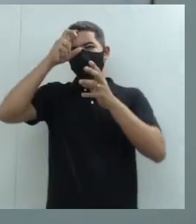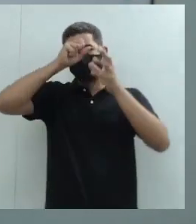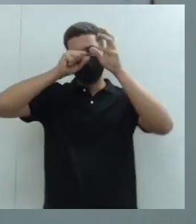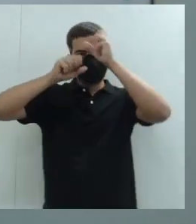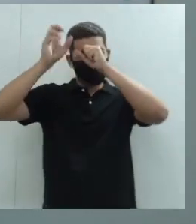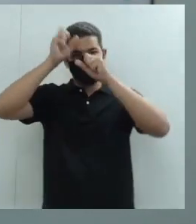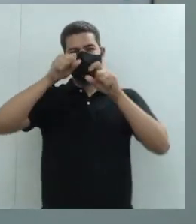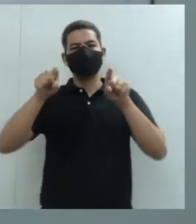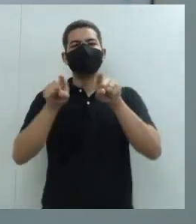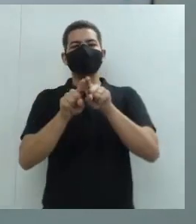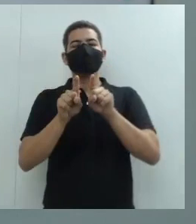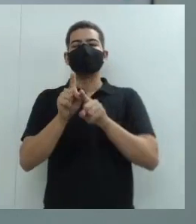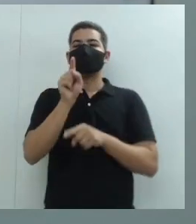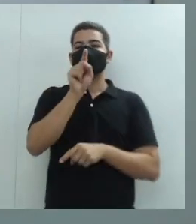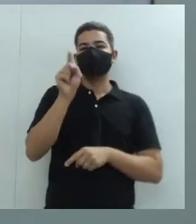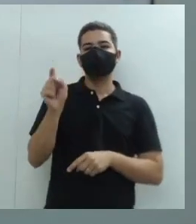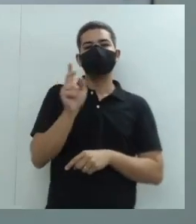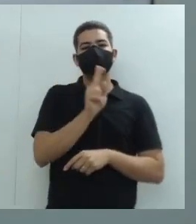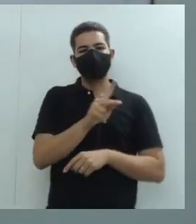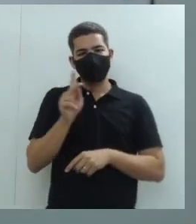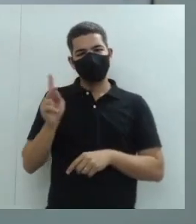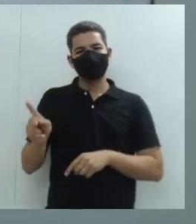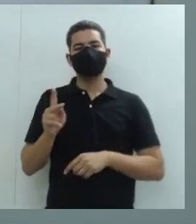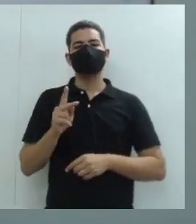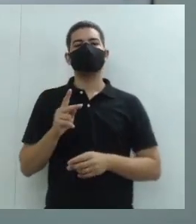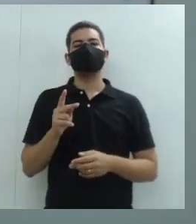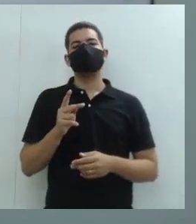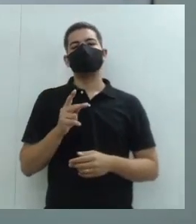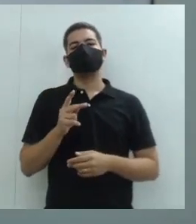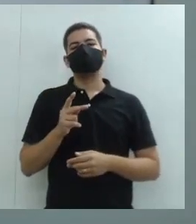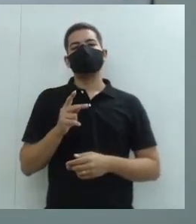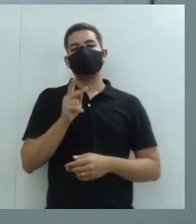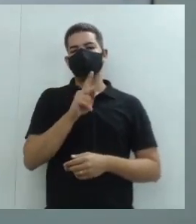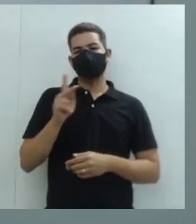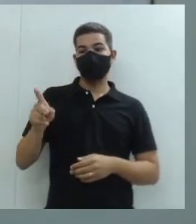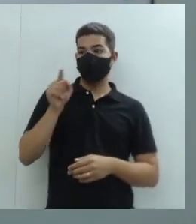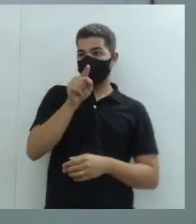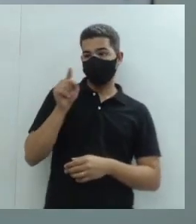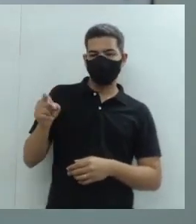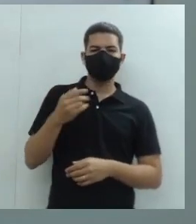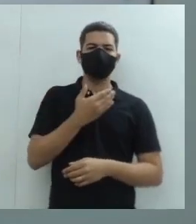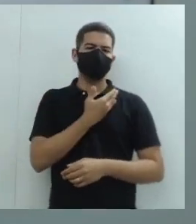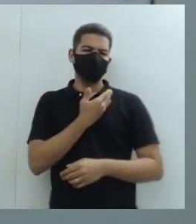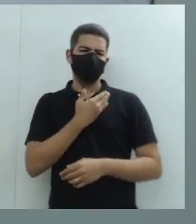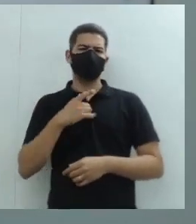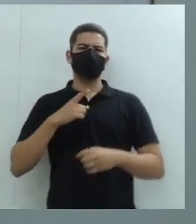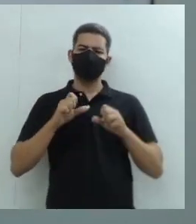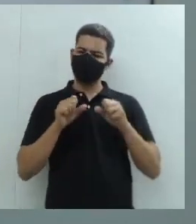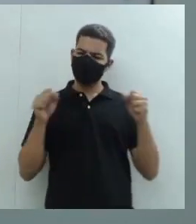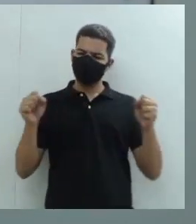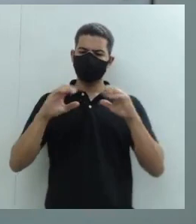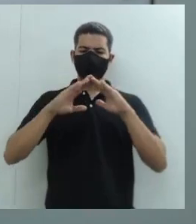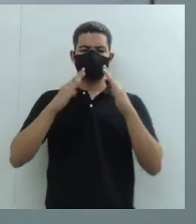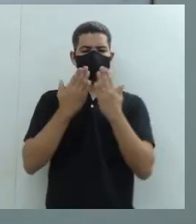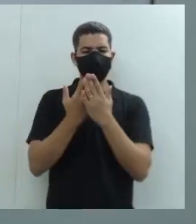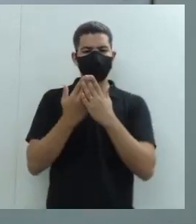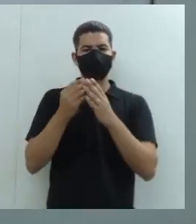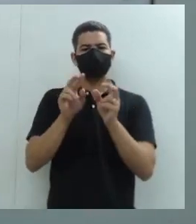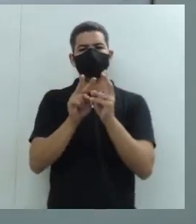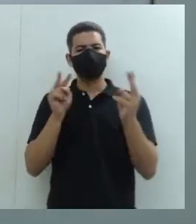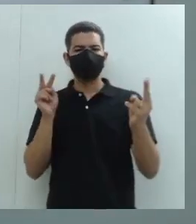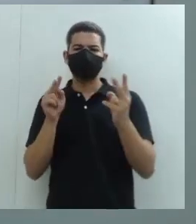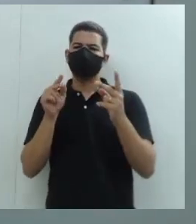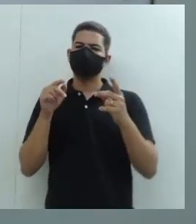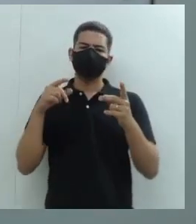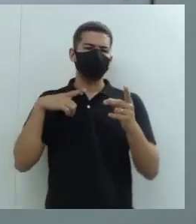Parabenizar também os professores de forma geral, todos os nossos colegas professores que estão em sala de aula ou